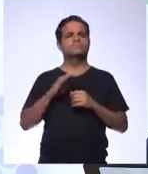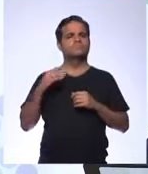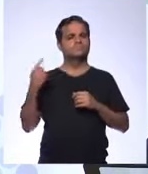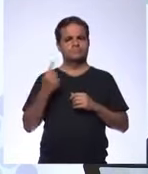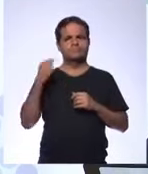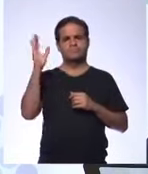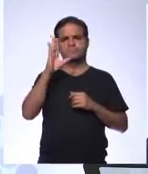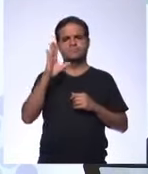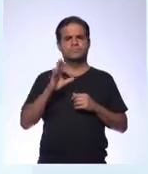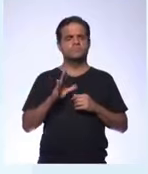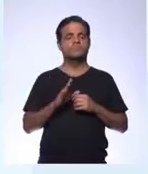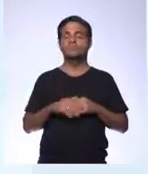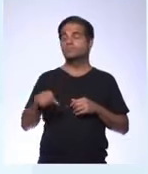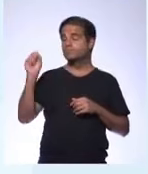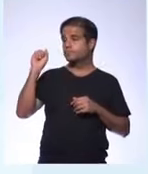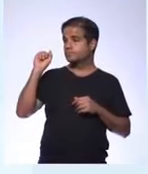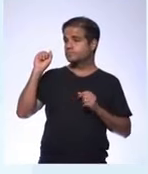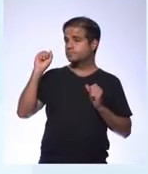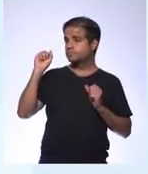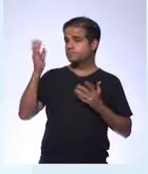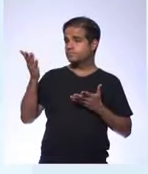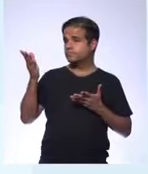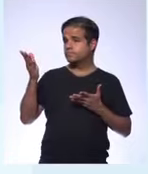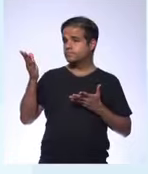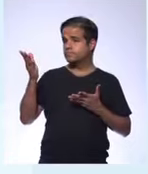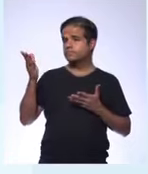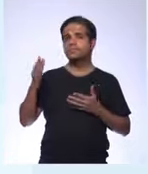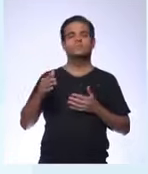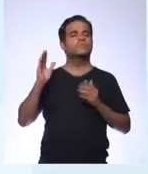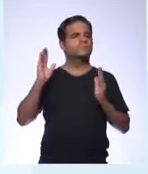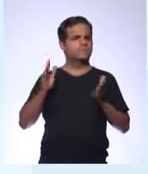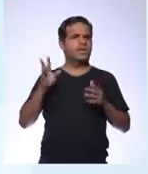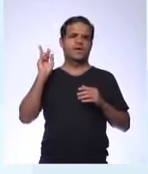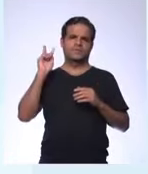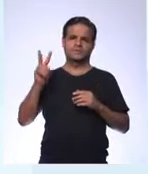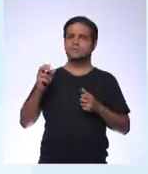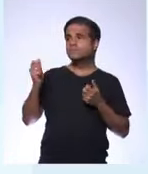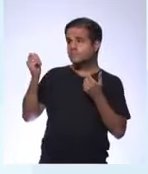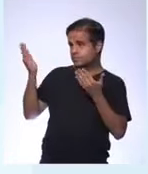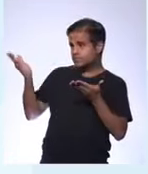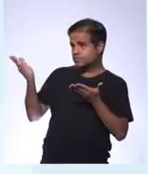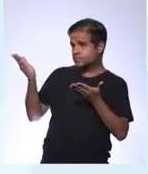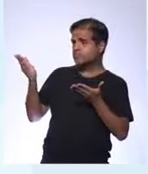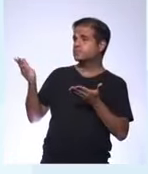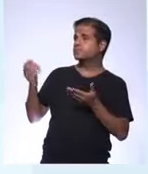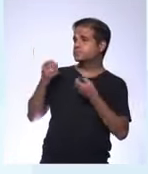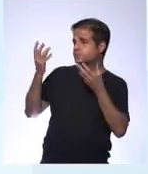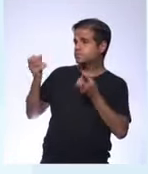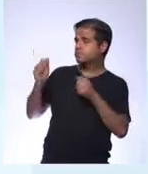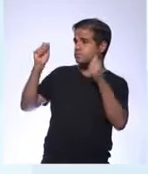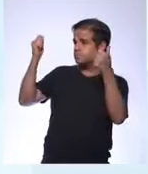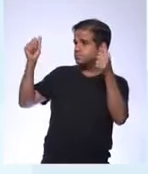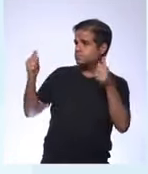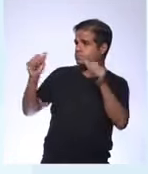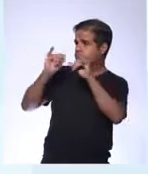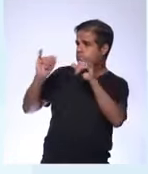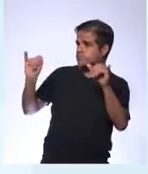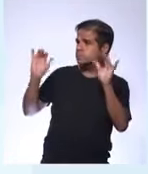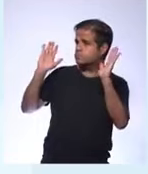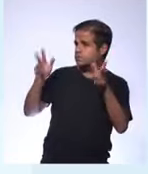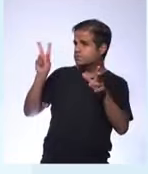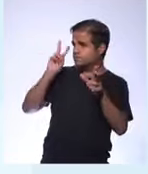do Brasil. Dá uma olhadinha na tela. Provavelmente vocês já viram estes dizeres, esse cartaz em algum